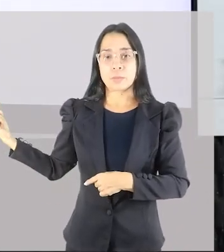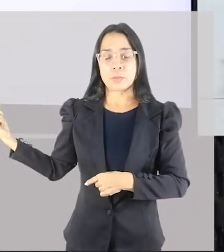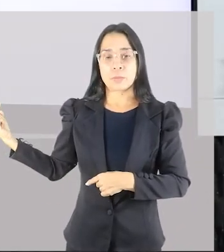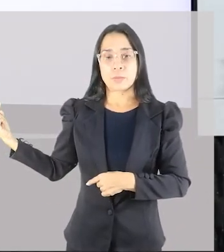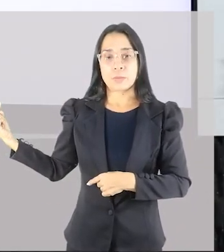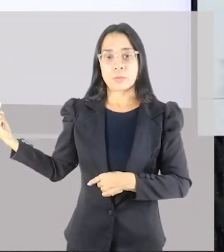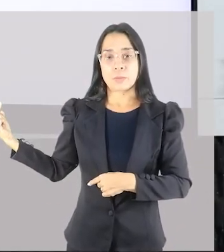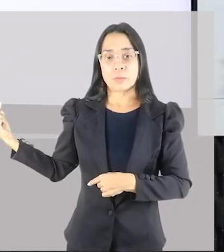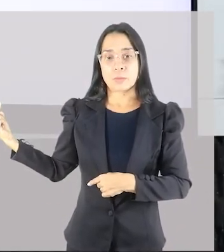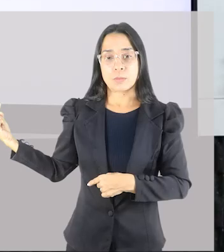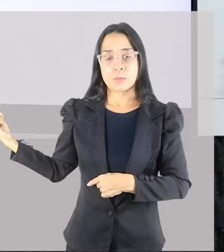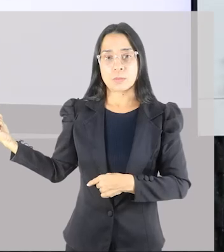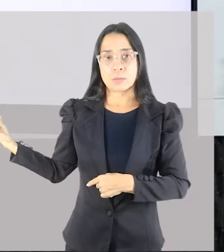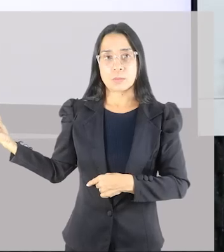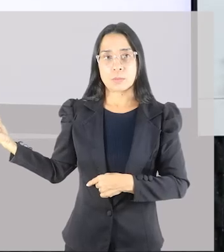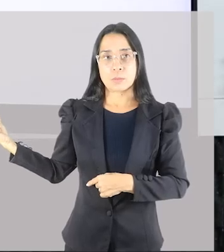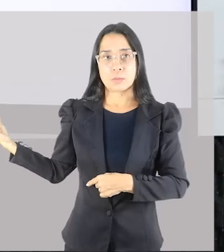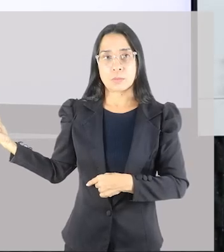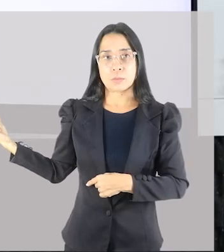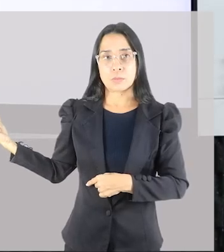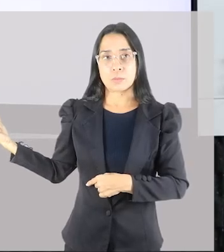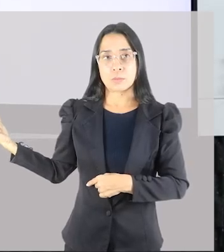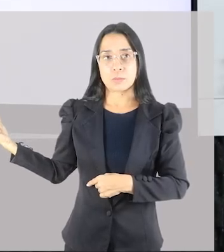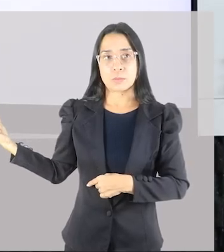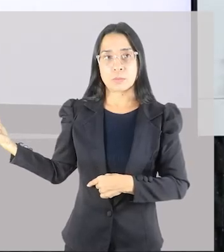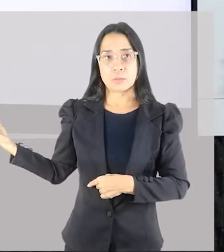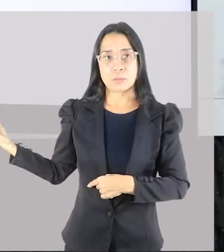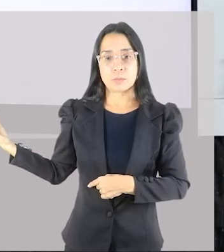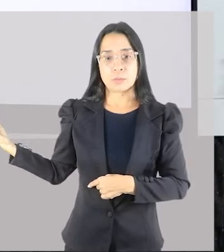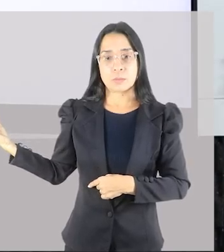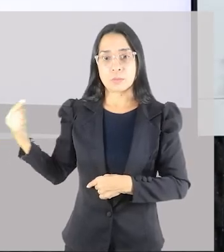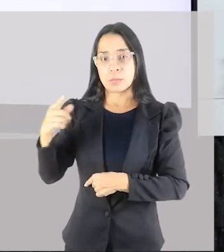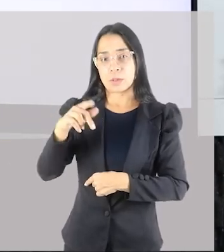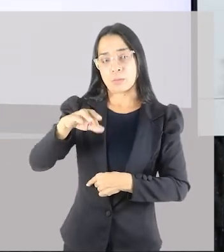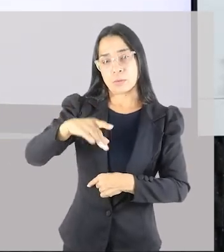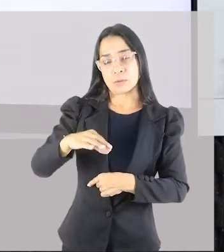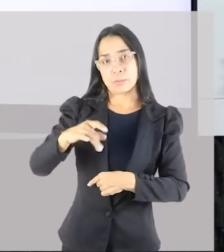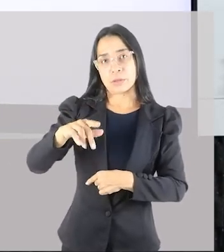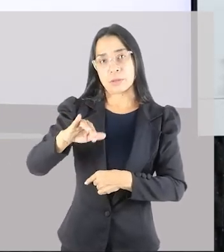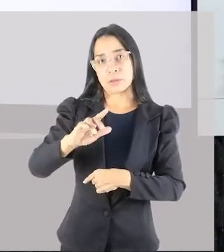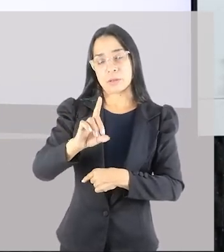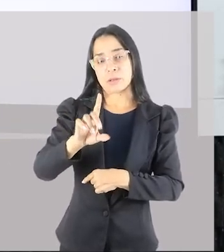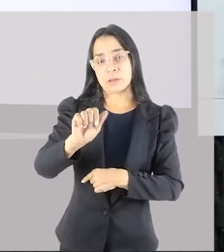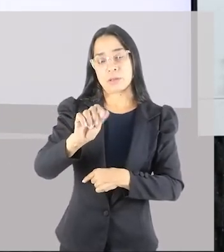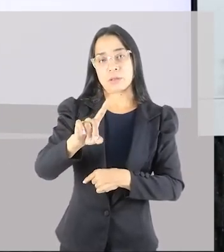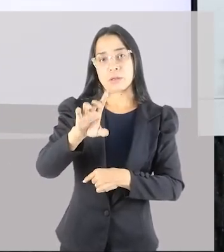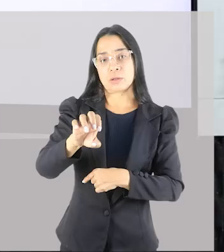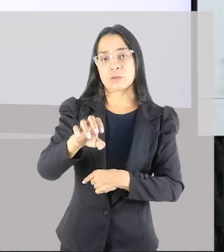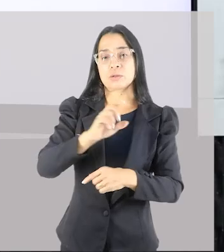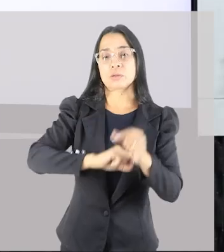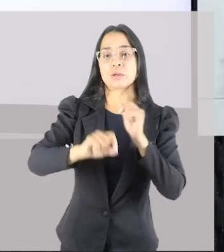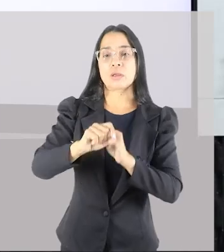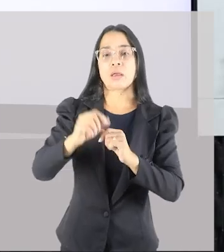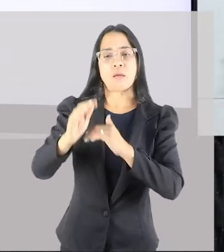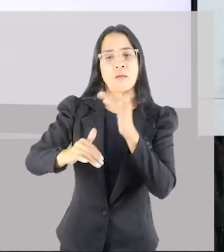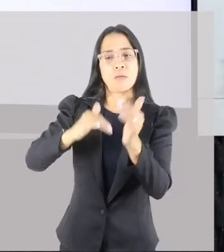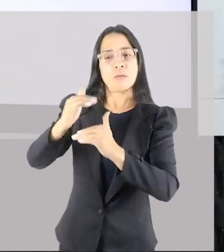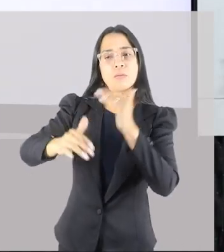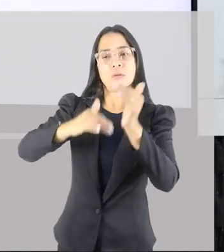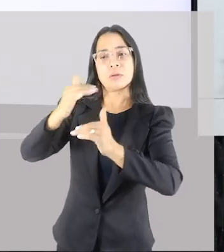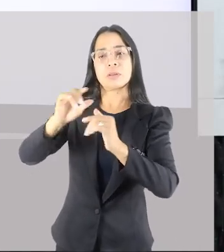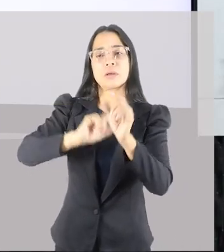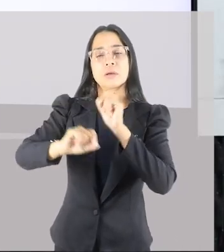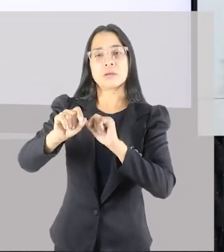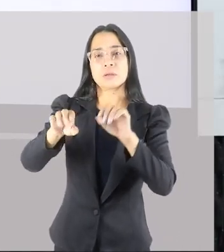proporcionar Liberdade felicidade prosperidade tem igualdade ali mas tem uma série de outras